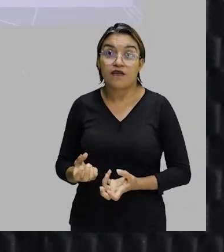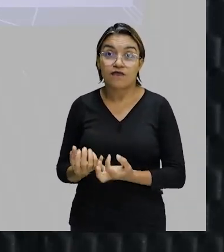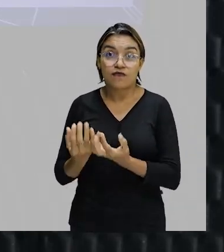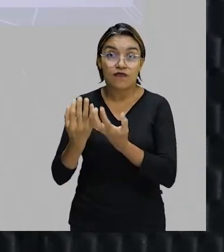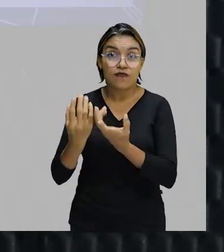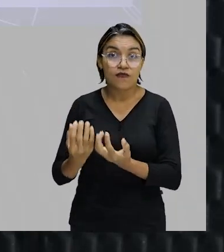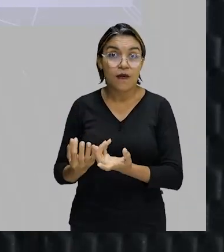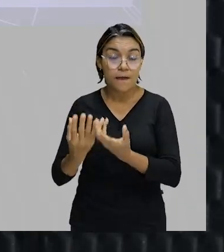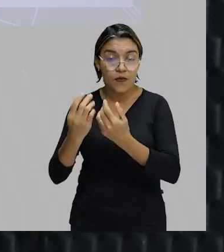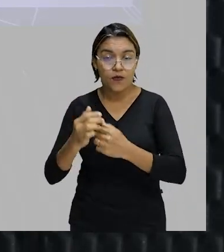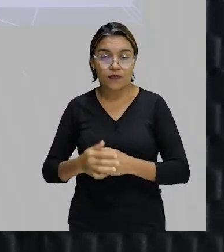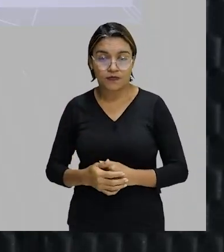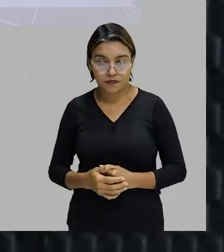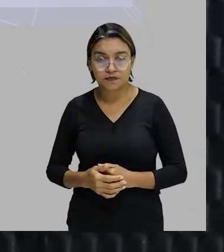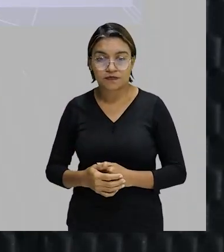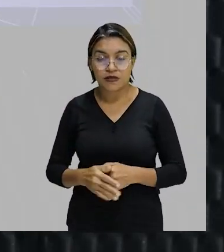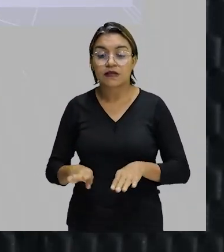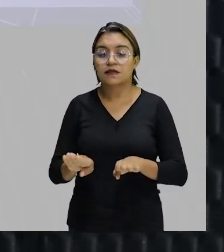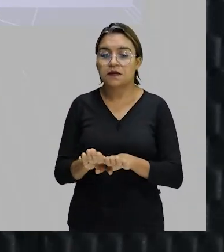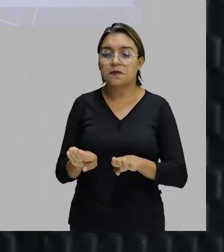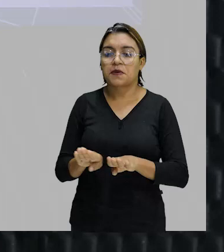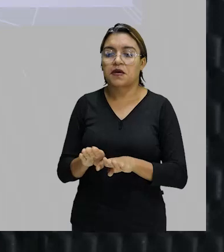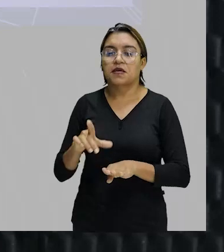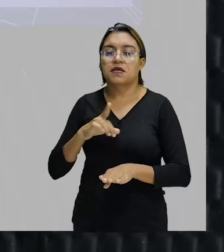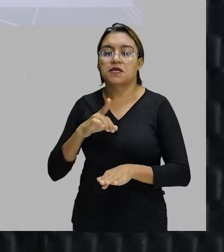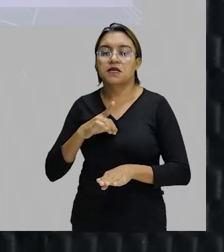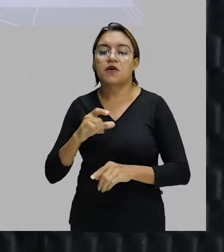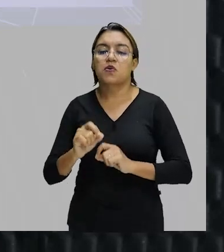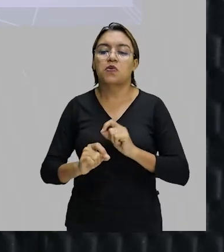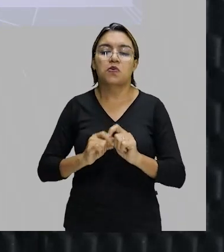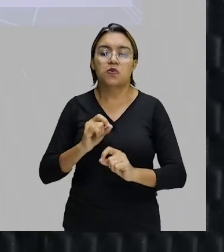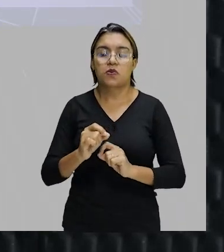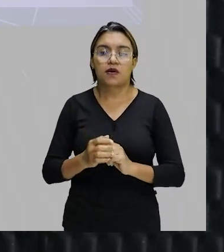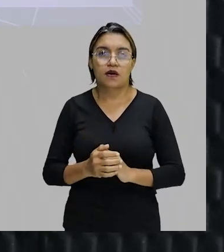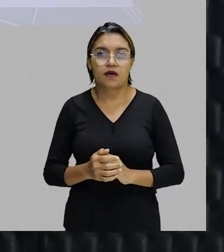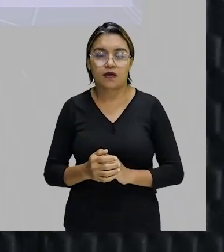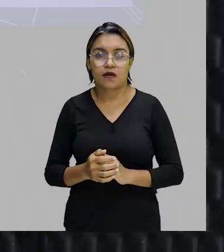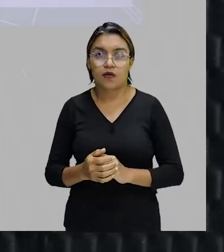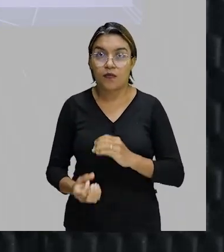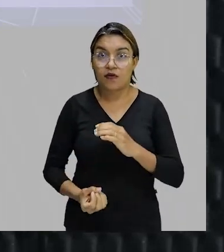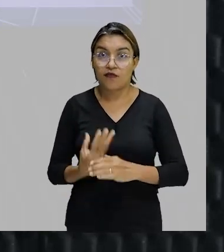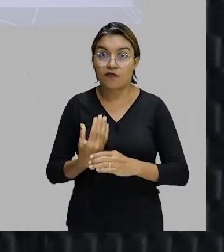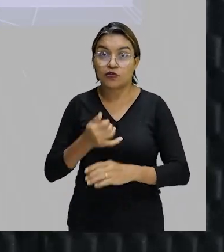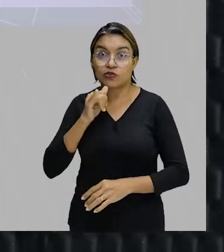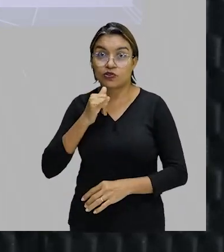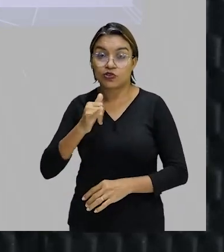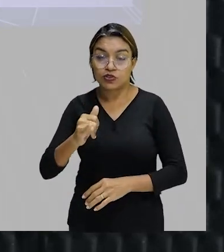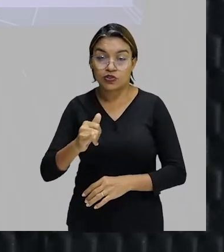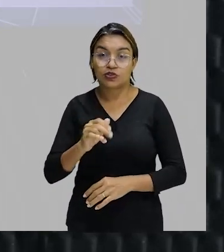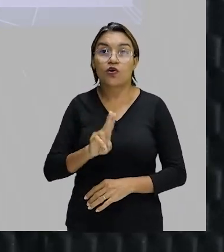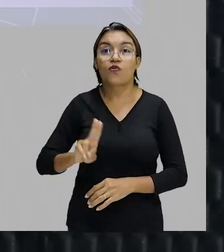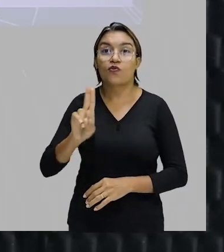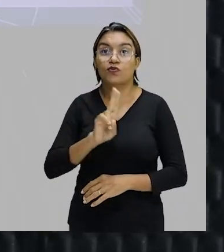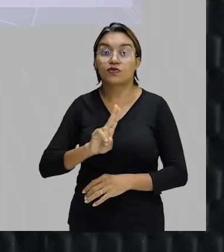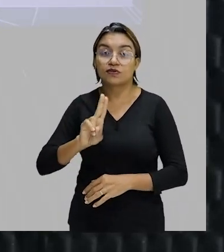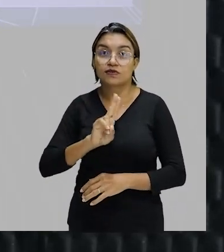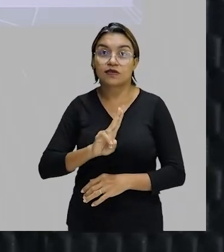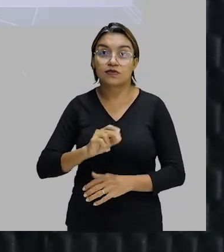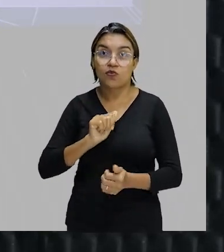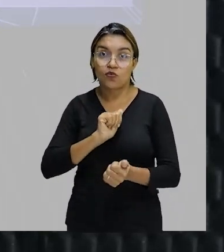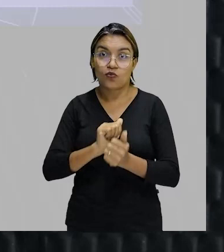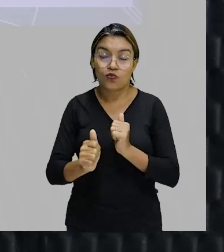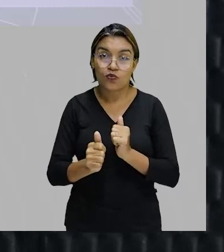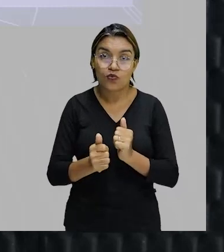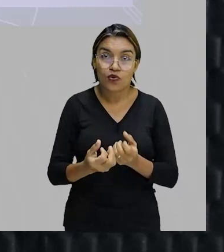grande inovação. E ela também traz como grande inovação uma fonte de energia, que é a grande utilização do carvão